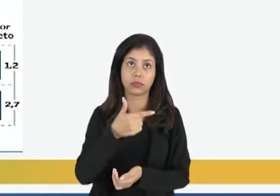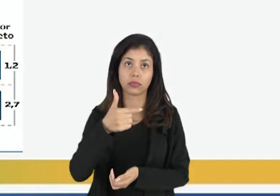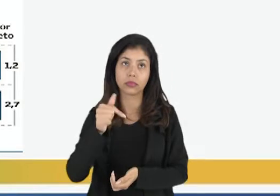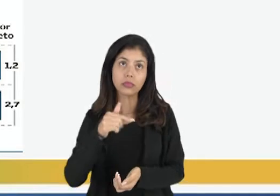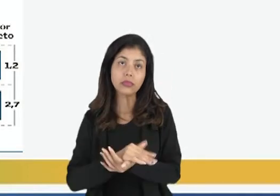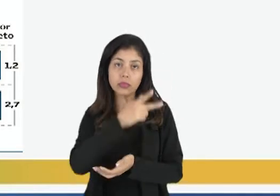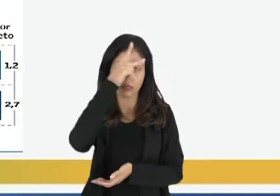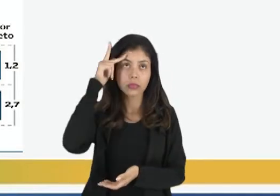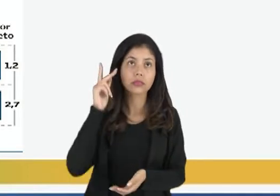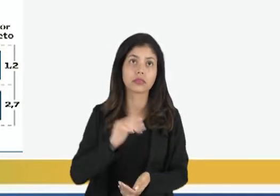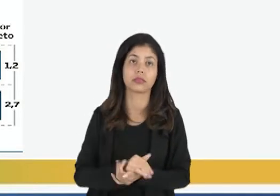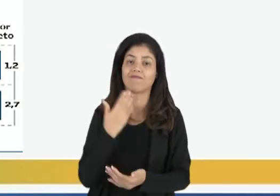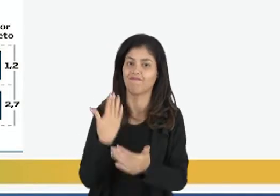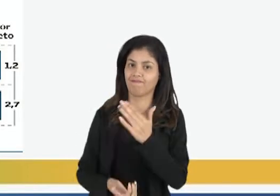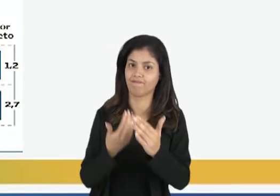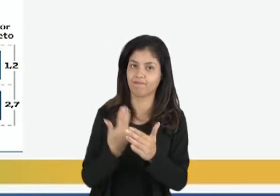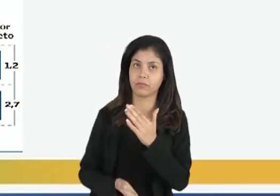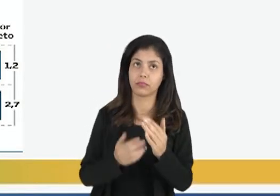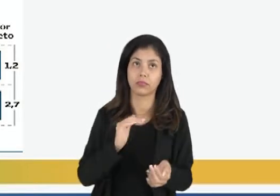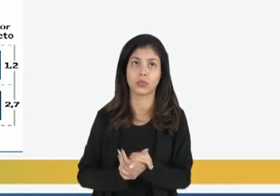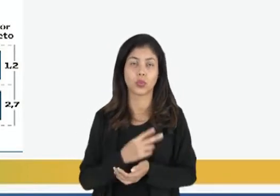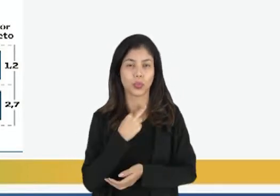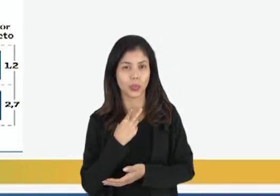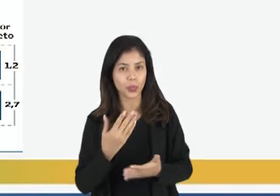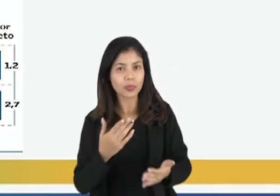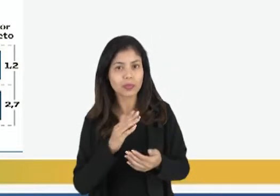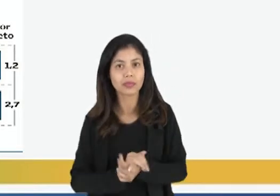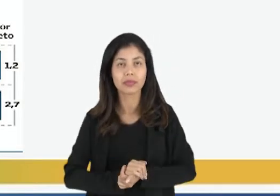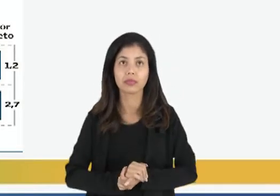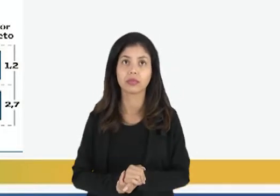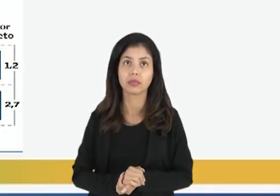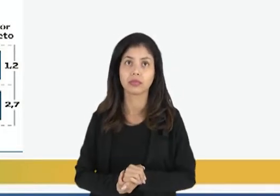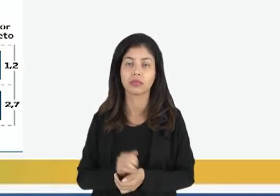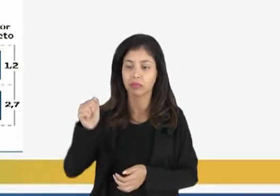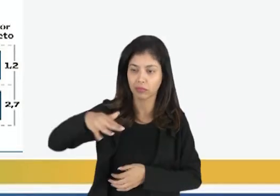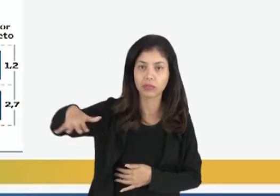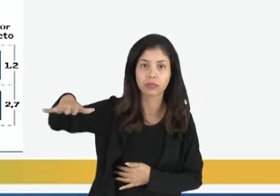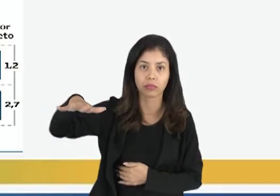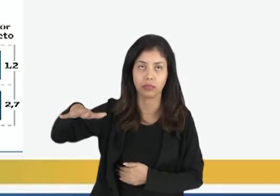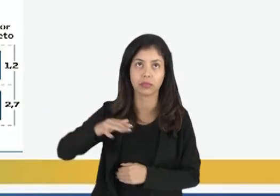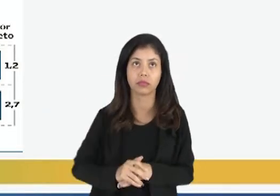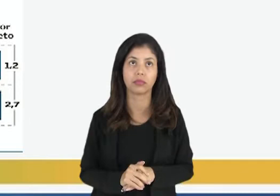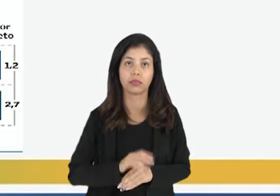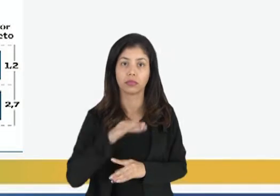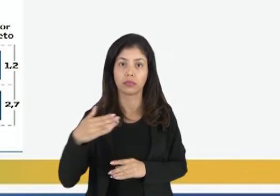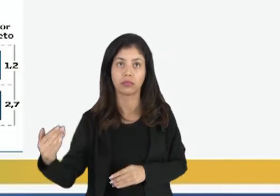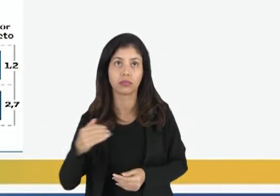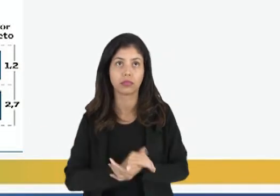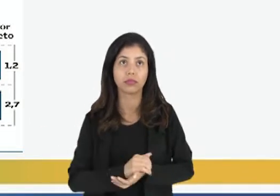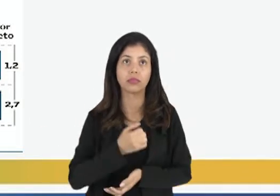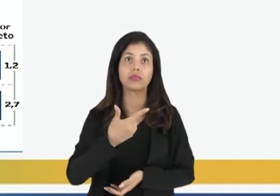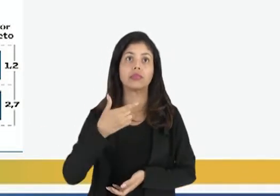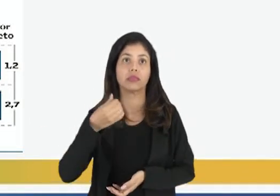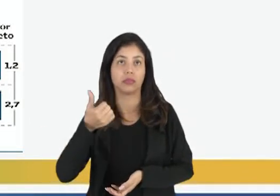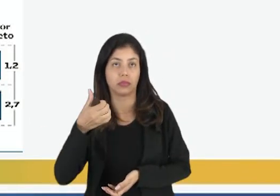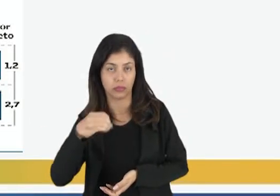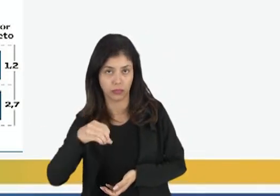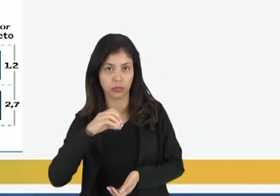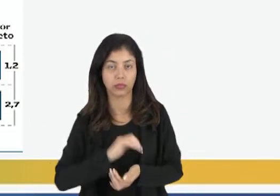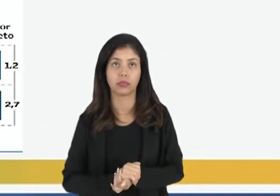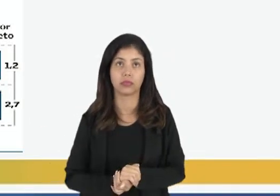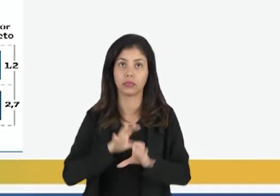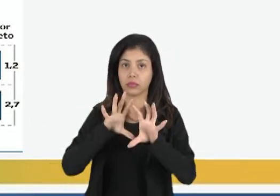10.279 pessoas que perderam a sua ocupação no campo. E quando chega em 2019,